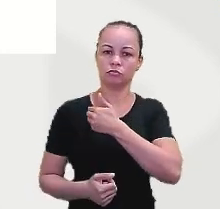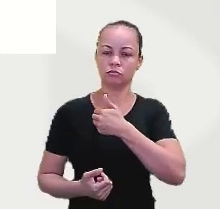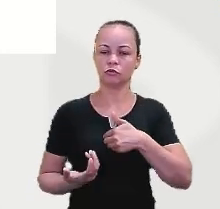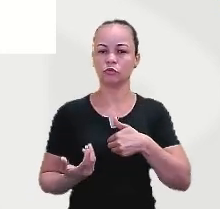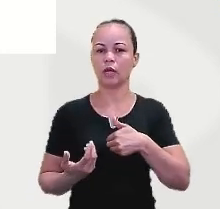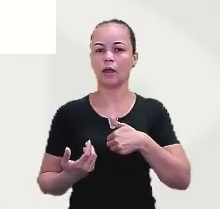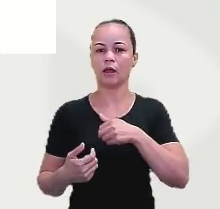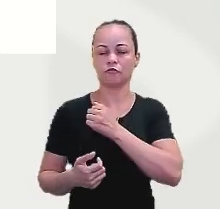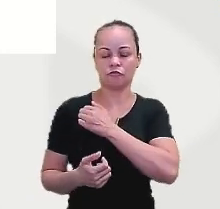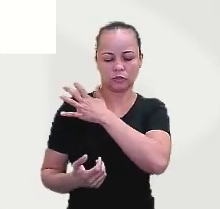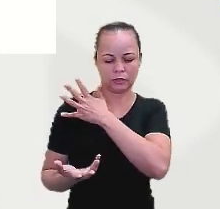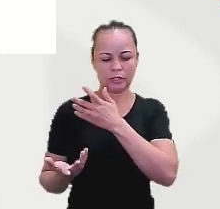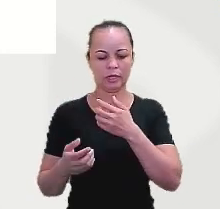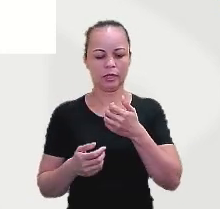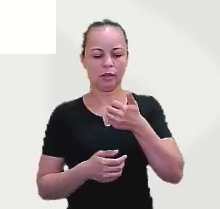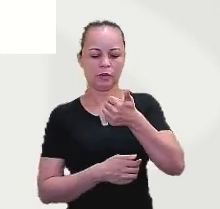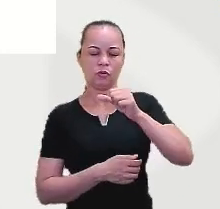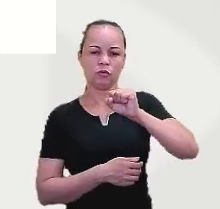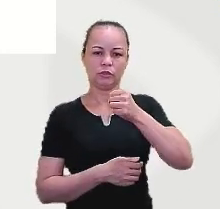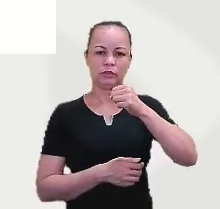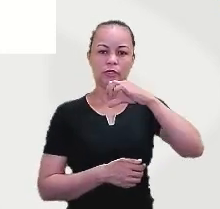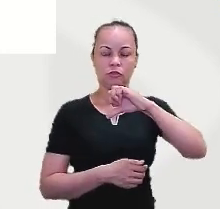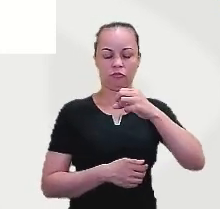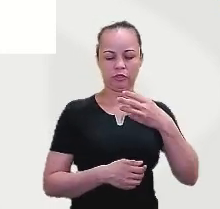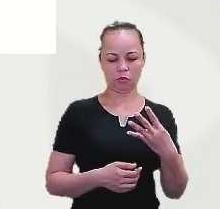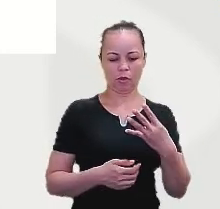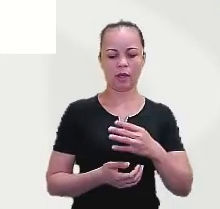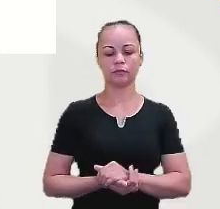renúncia. Depois, de 1891 até